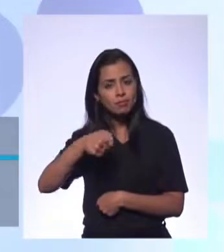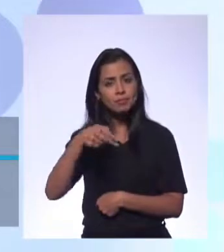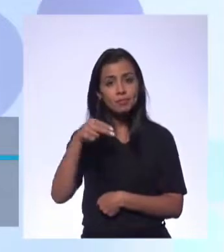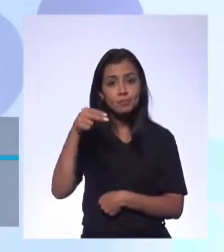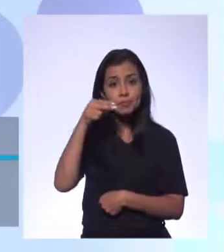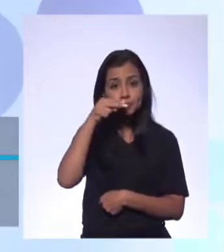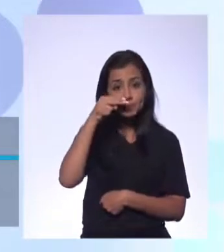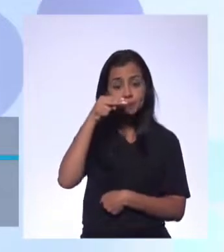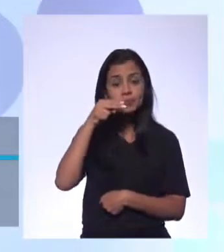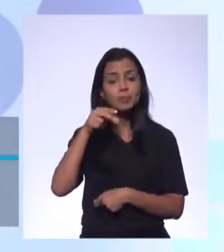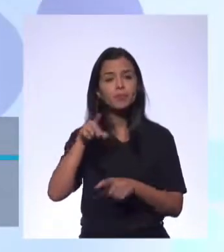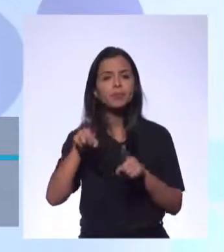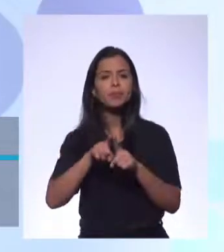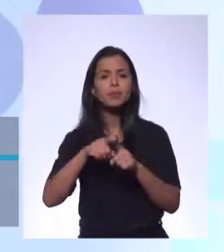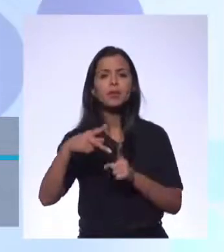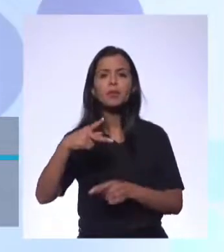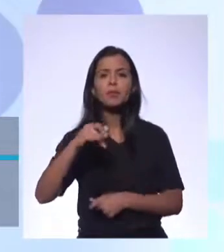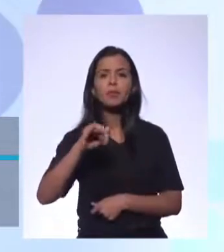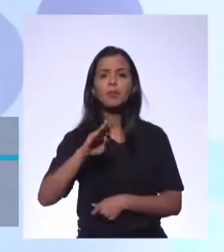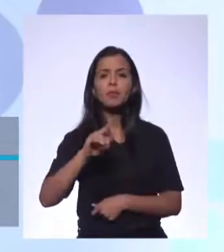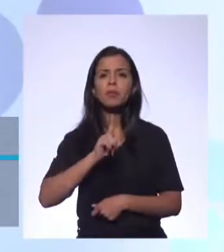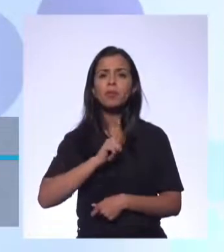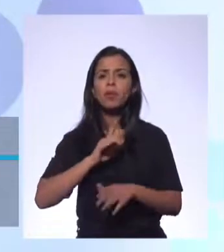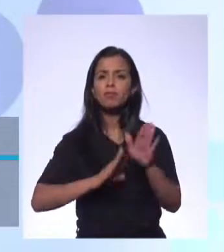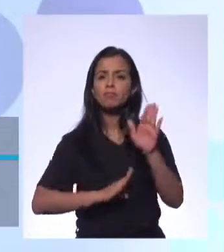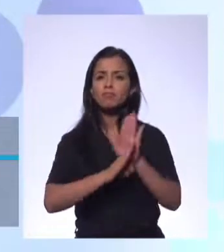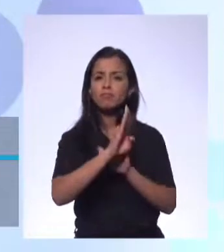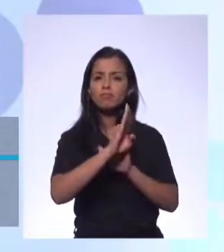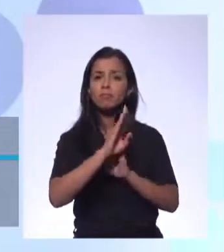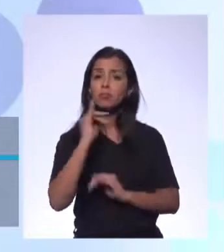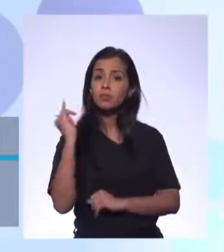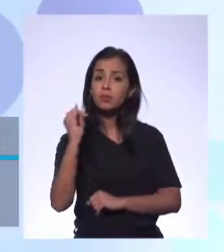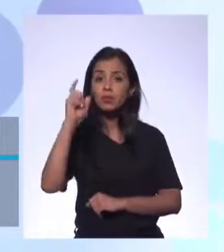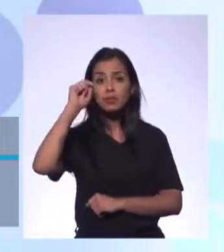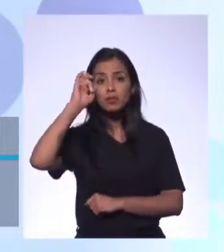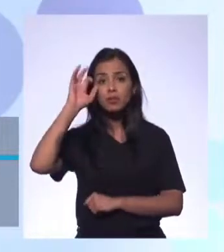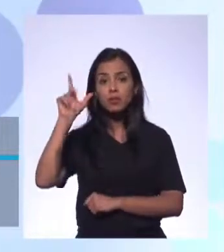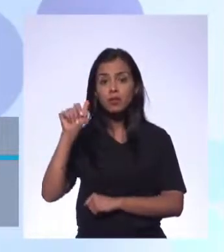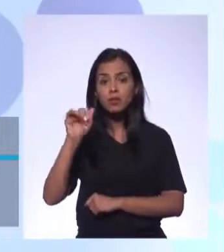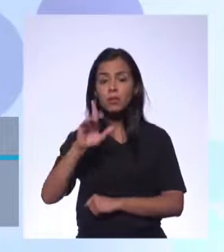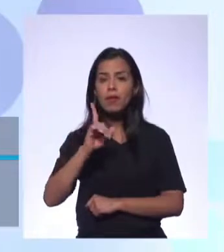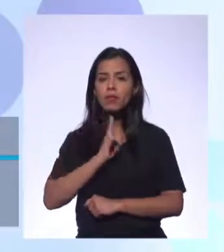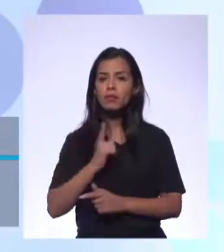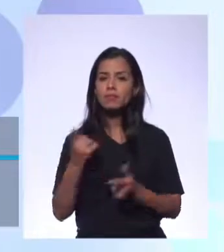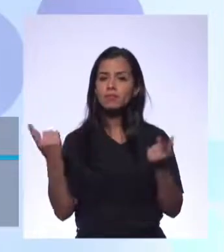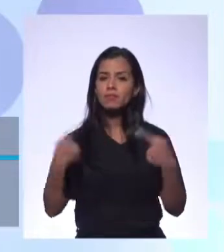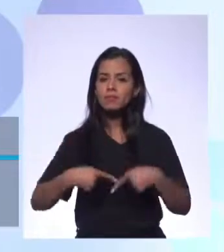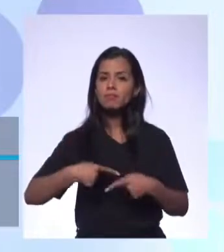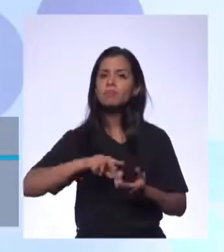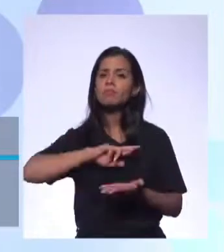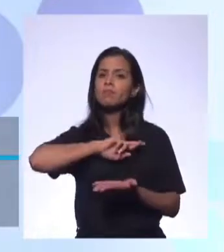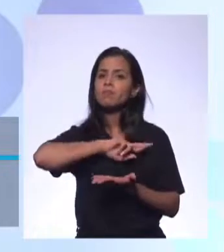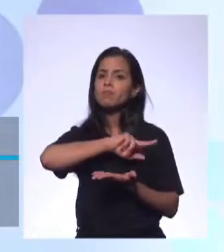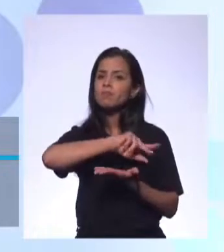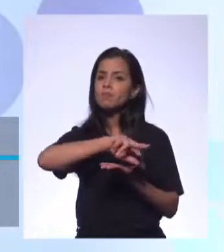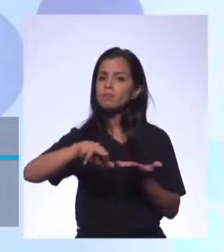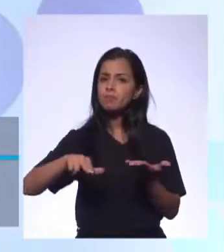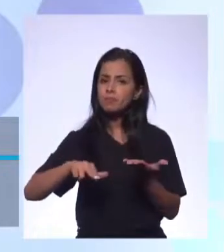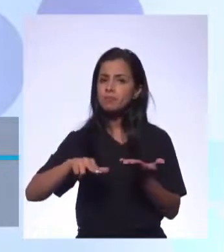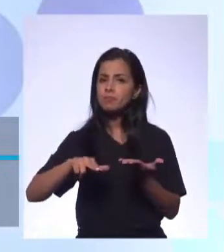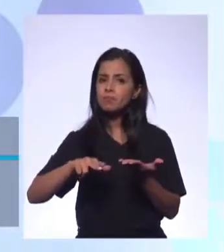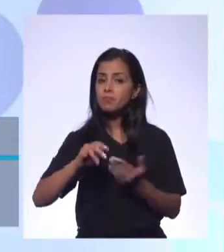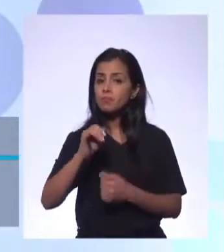ela tem no PIB do continente africano, mas eles têm uma série de desafios, né? Um deles é a questão